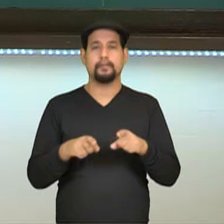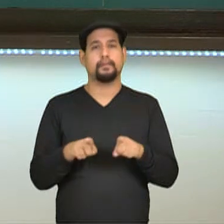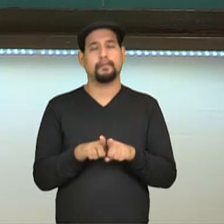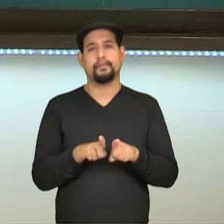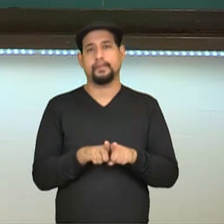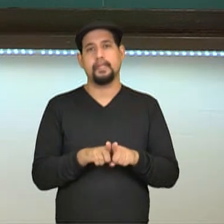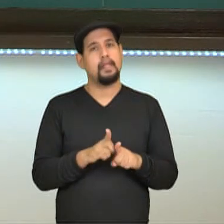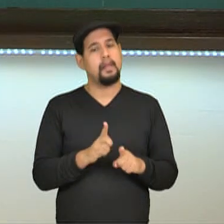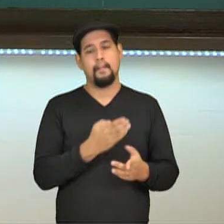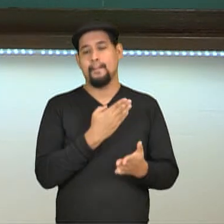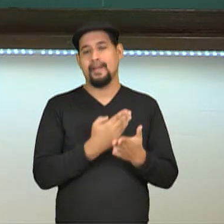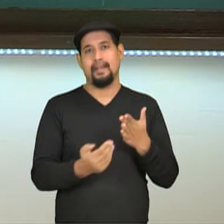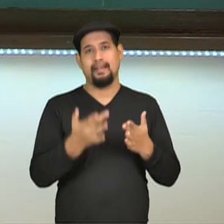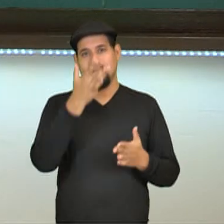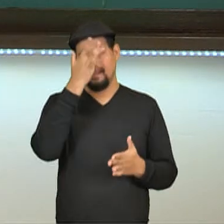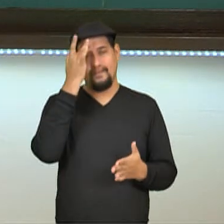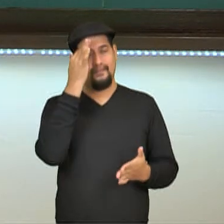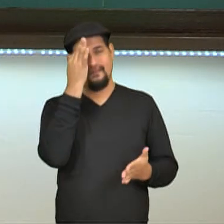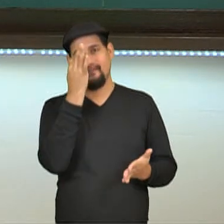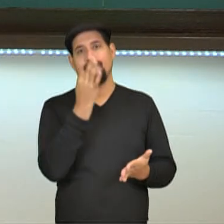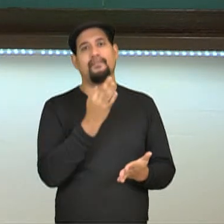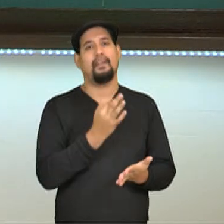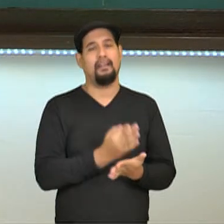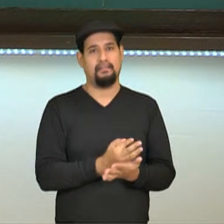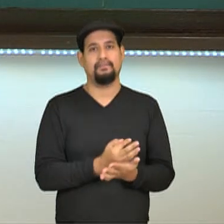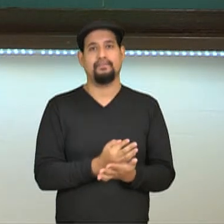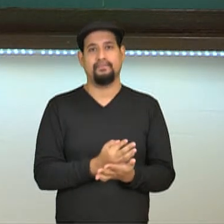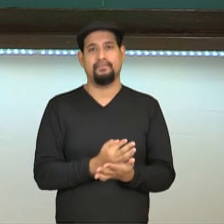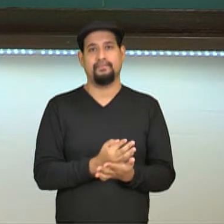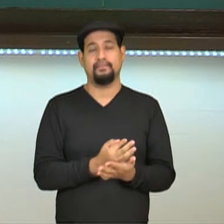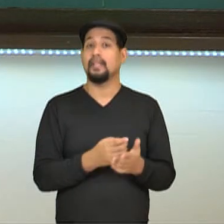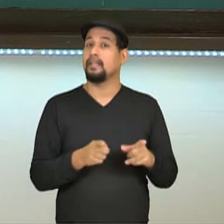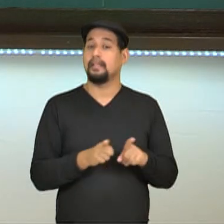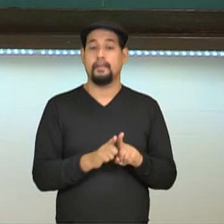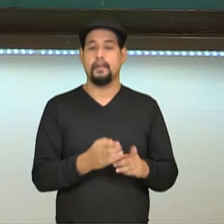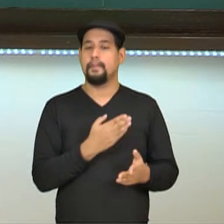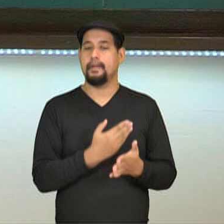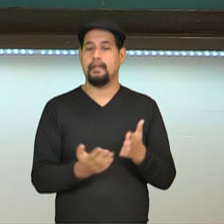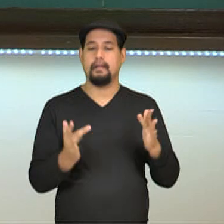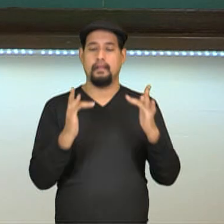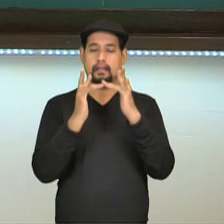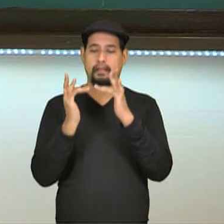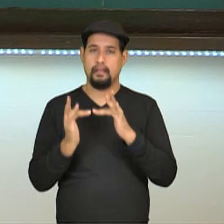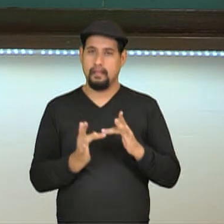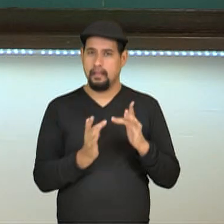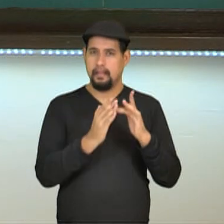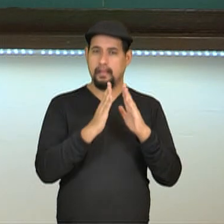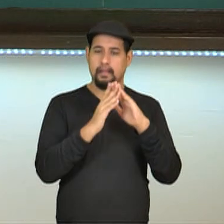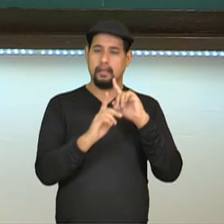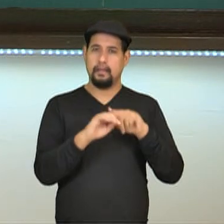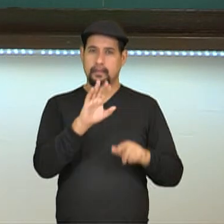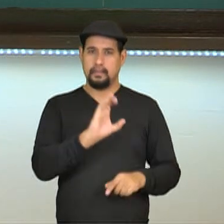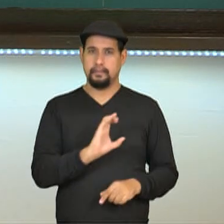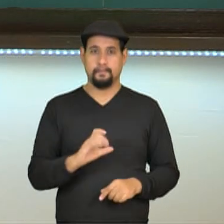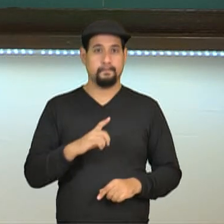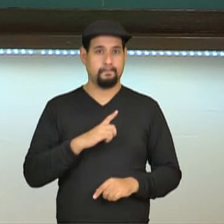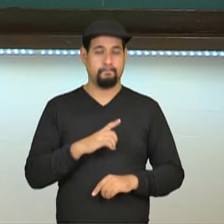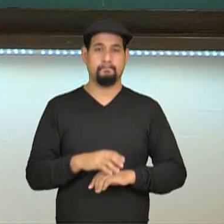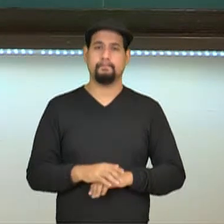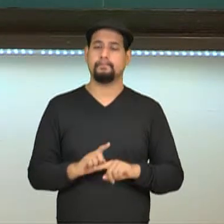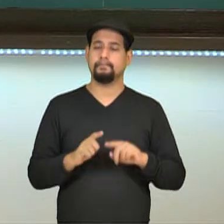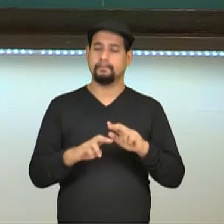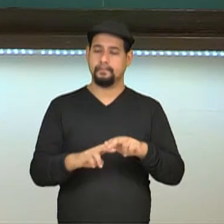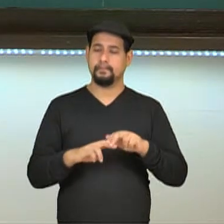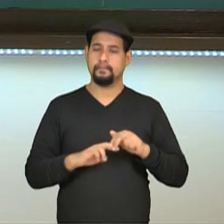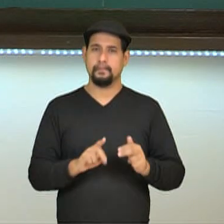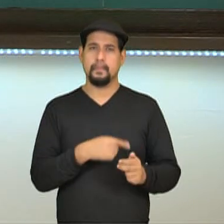não perder fiéis e também não perder a influência que a Igreja Católica tinha, tá? Então, por isso